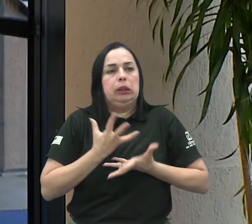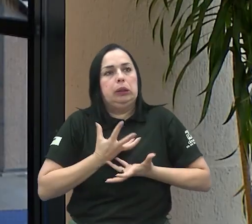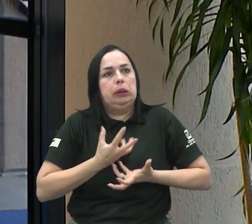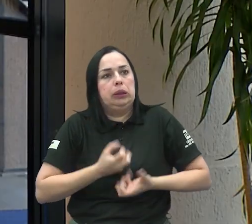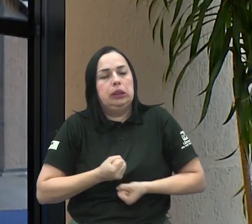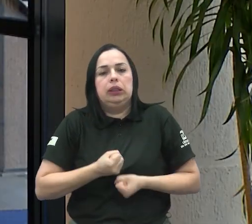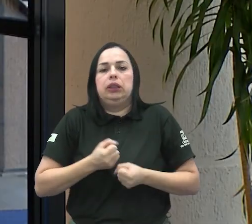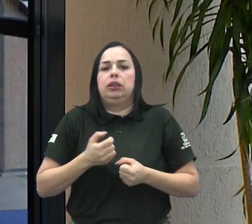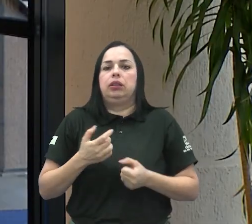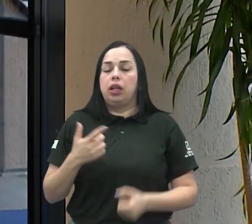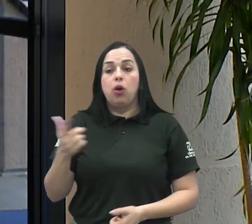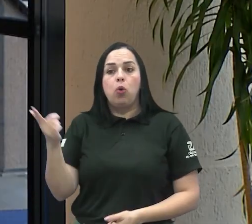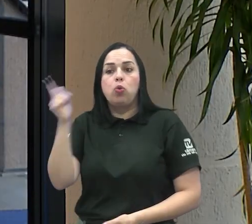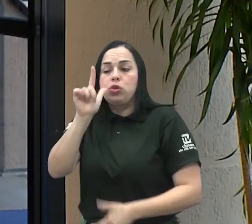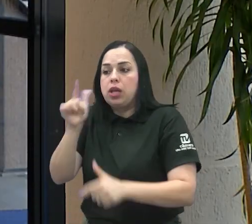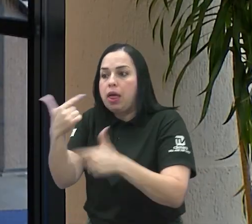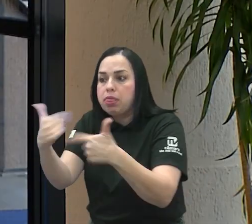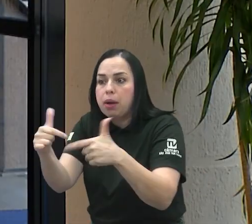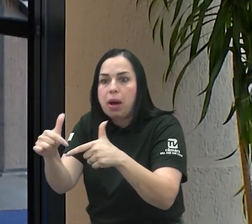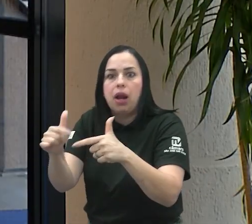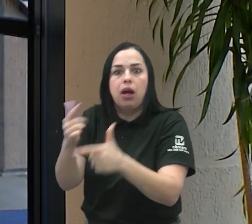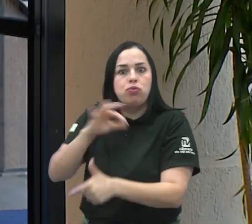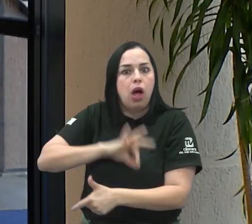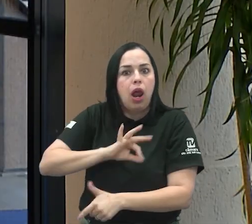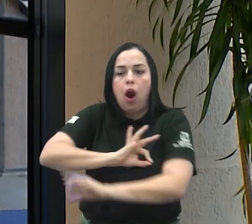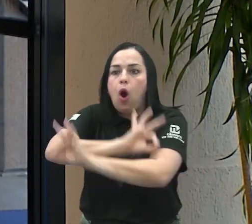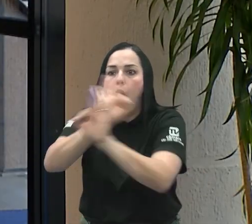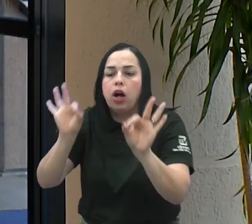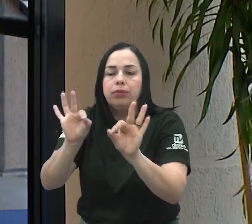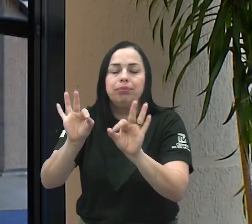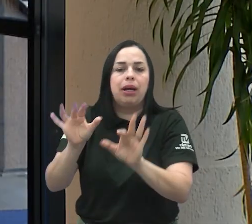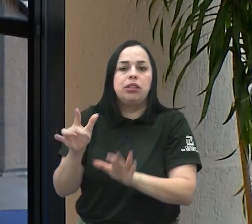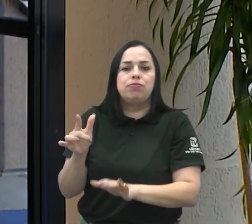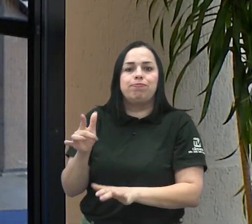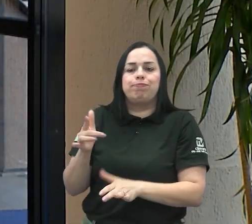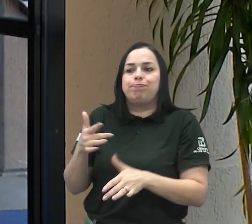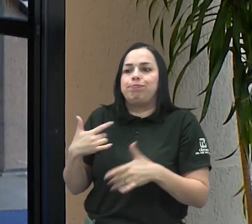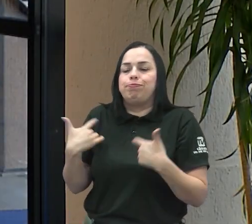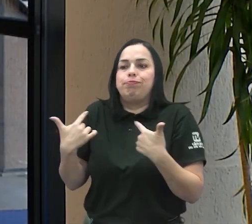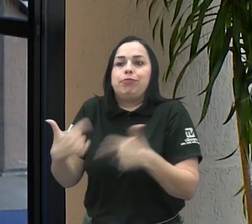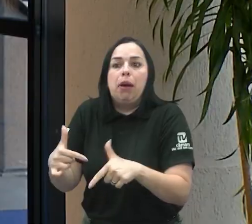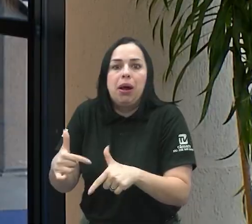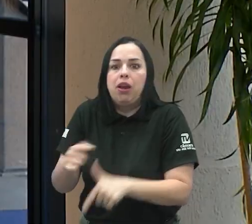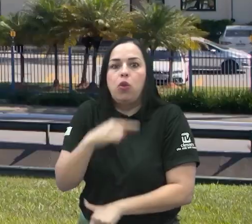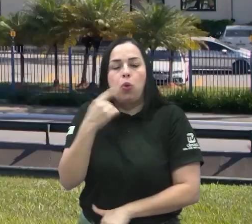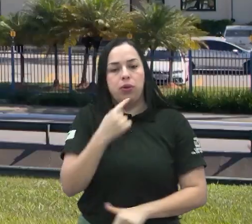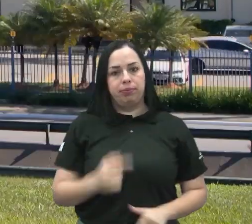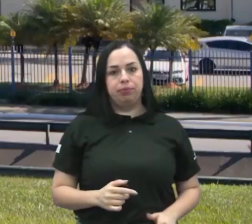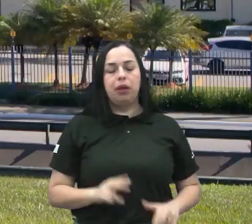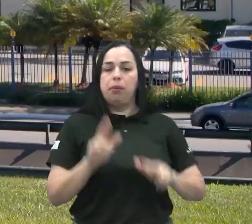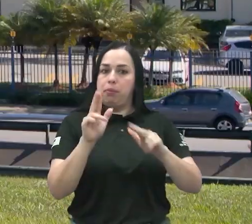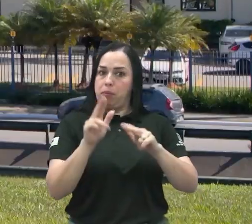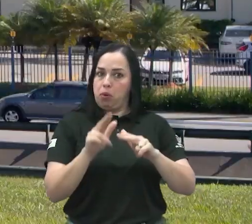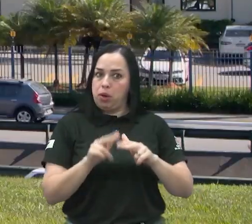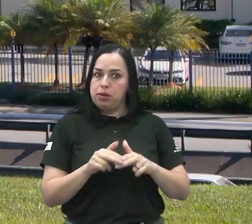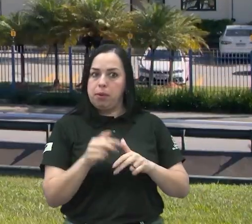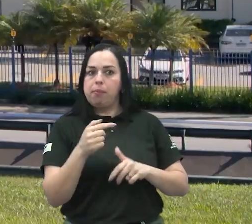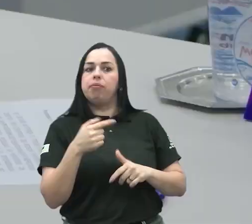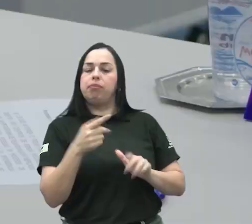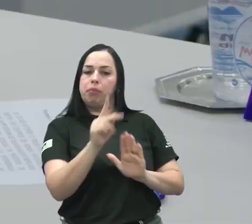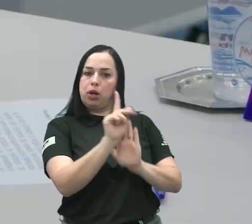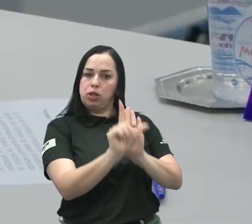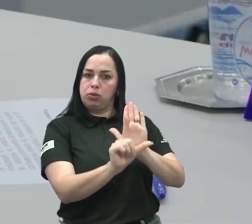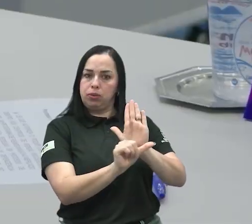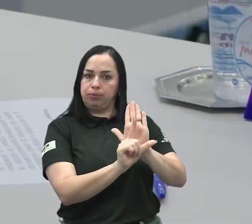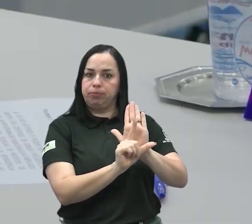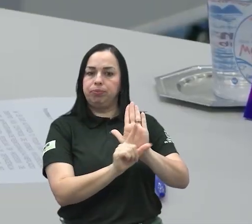porque eu tinha tudo para dar certo, tinha uma profissão boa, ganhava super bem, mas eu não conseguia me manter. Pensando nessa realidade,